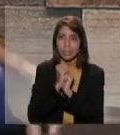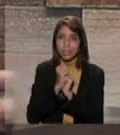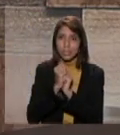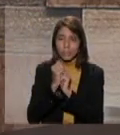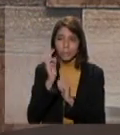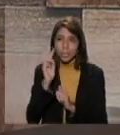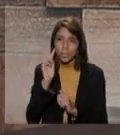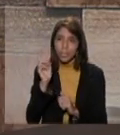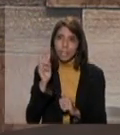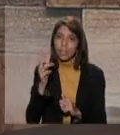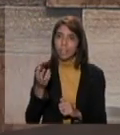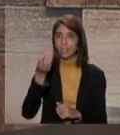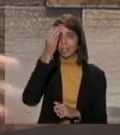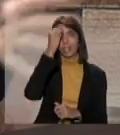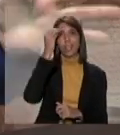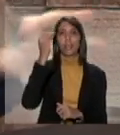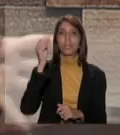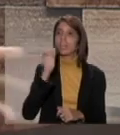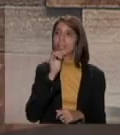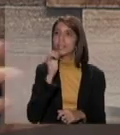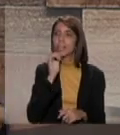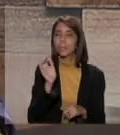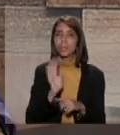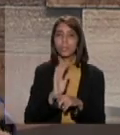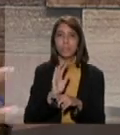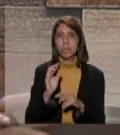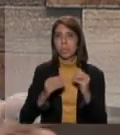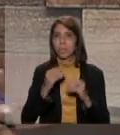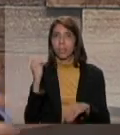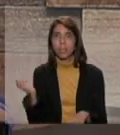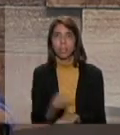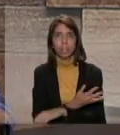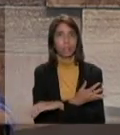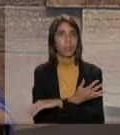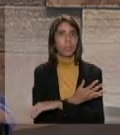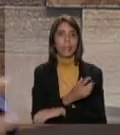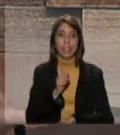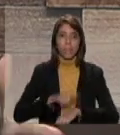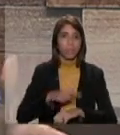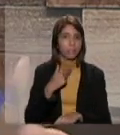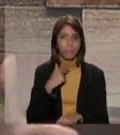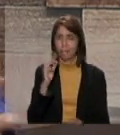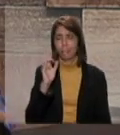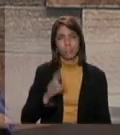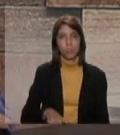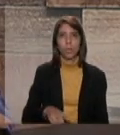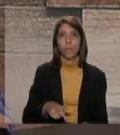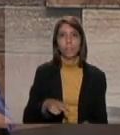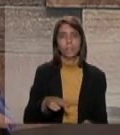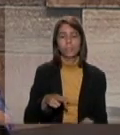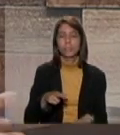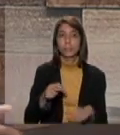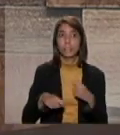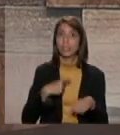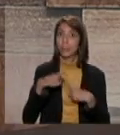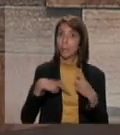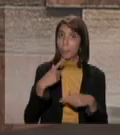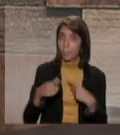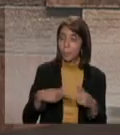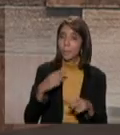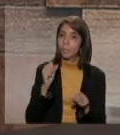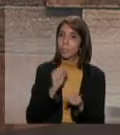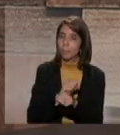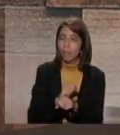situação, aí quando você está dentro de um drama, você não consegue resolver se você estiver totalmente dentro do drama, né, você tem que